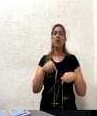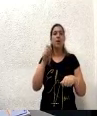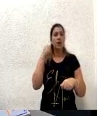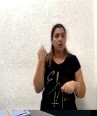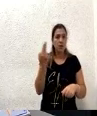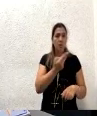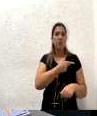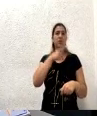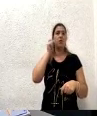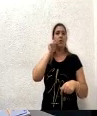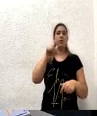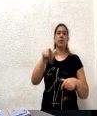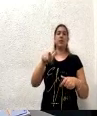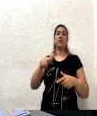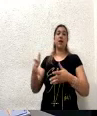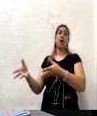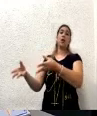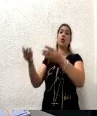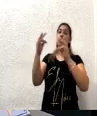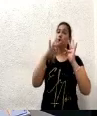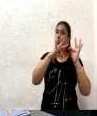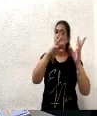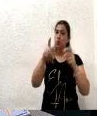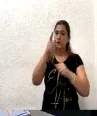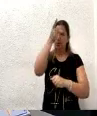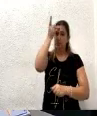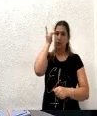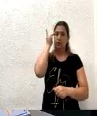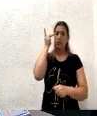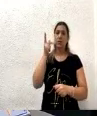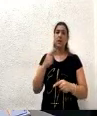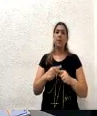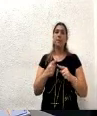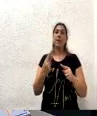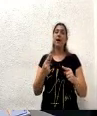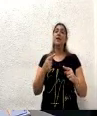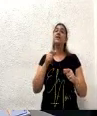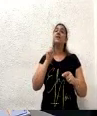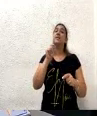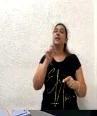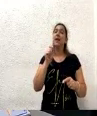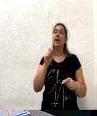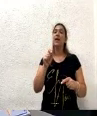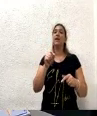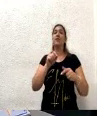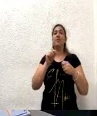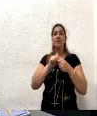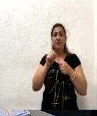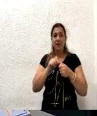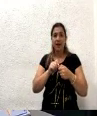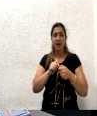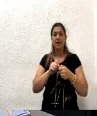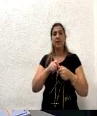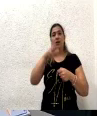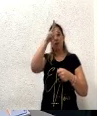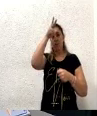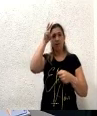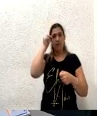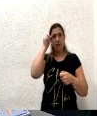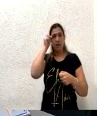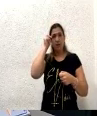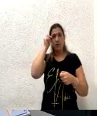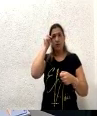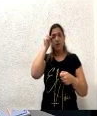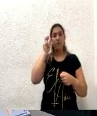conquista é nossa. Mas quem executa é o prefeito. O vereador não